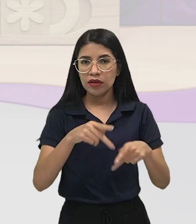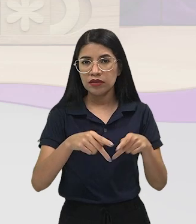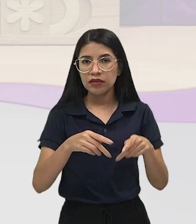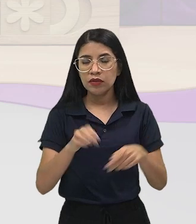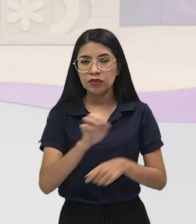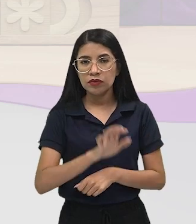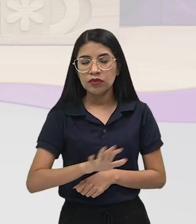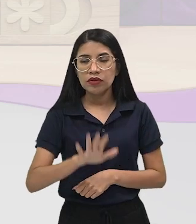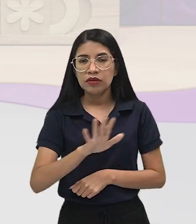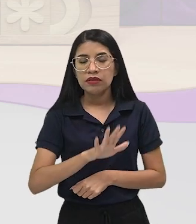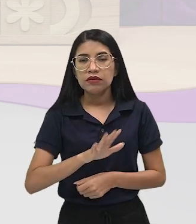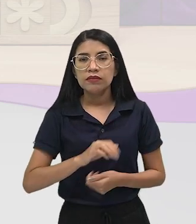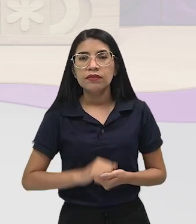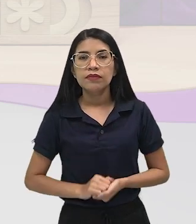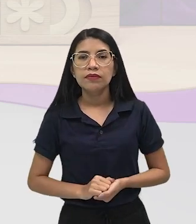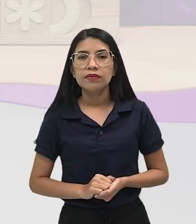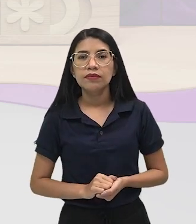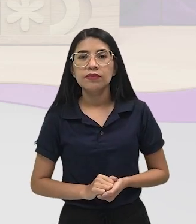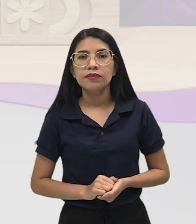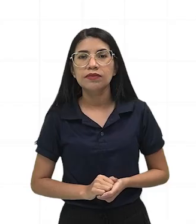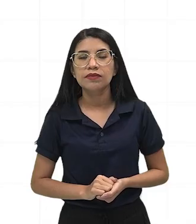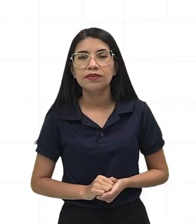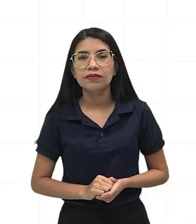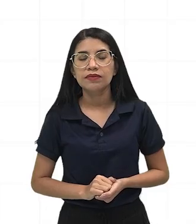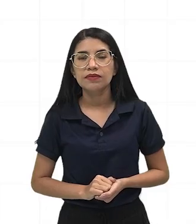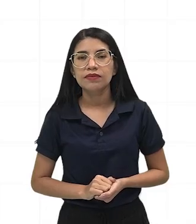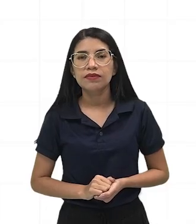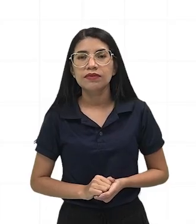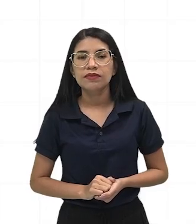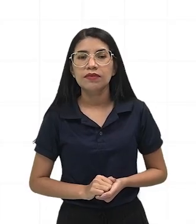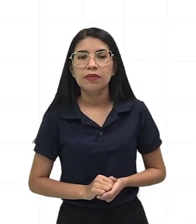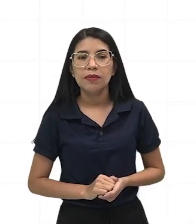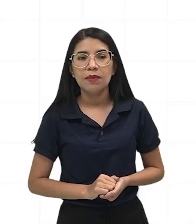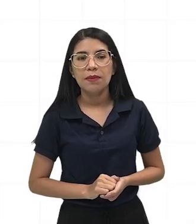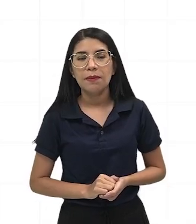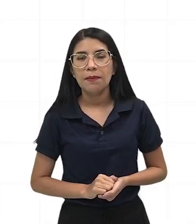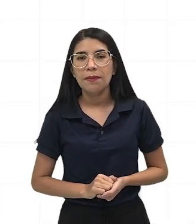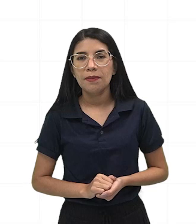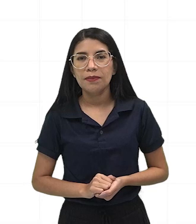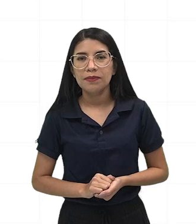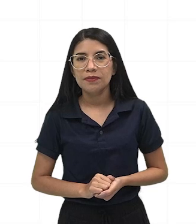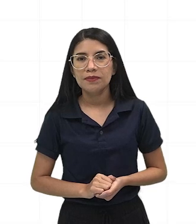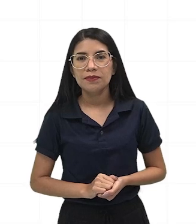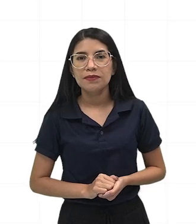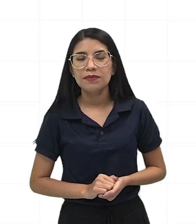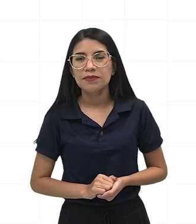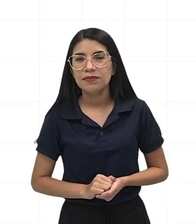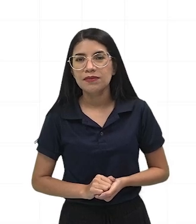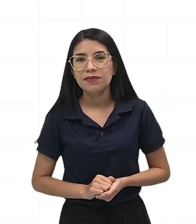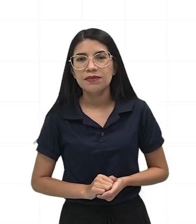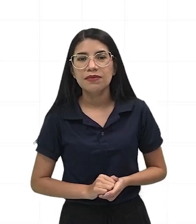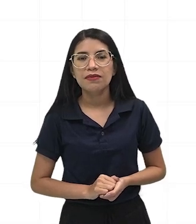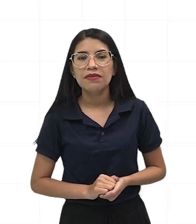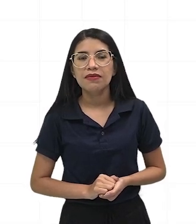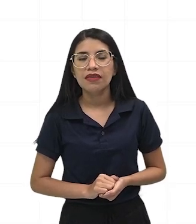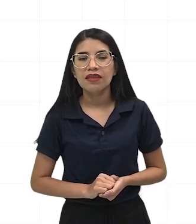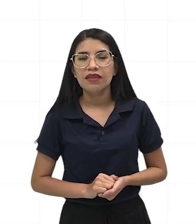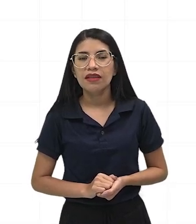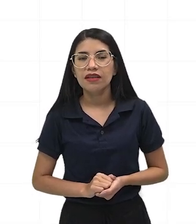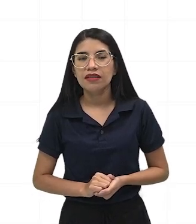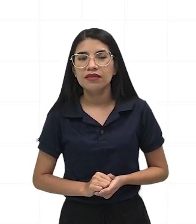população, beleza? Me segue, vamos continuar com essas informações. Muito bem, olha lá,